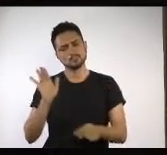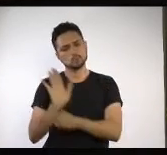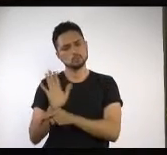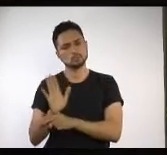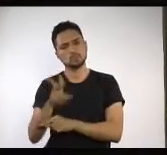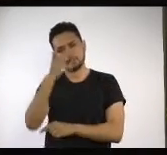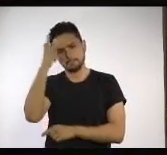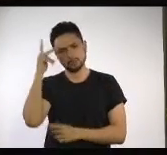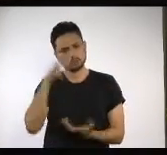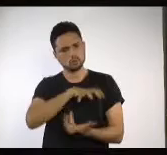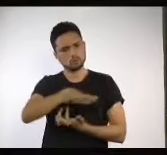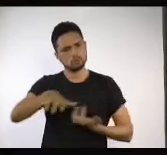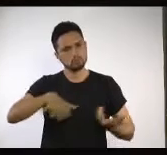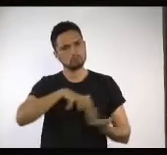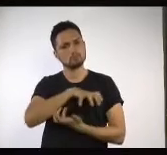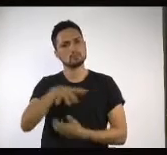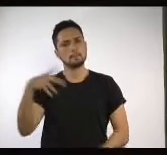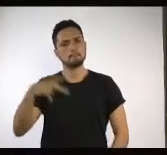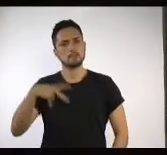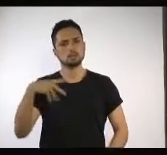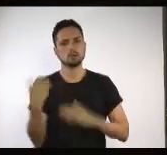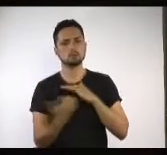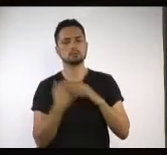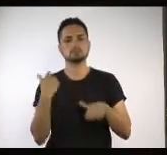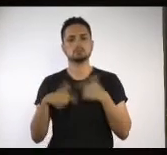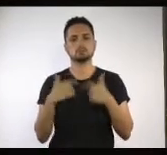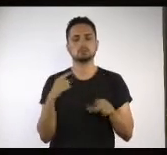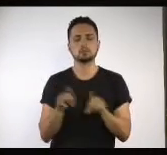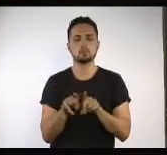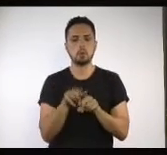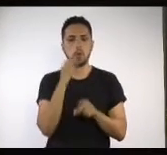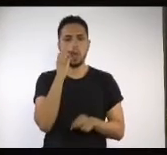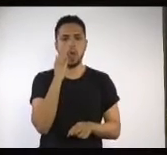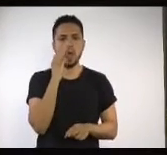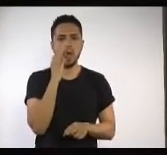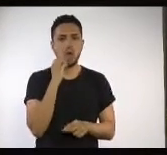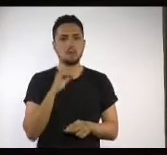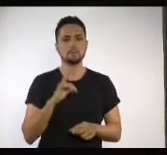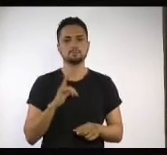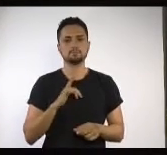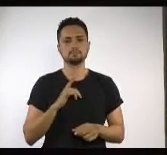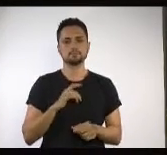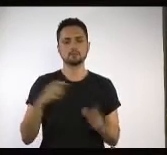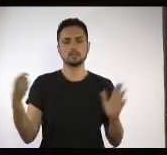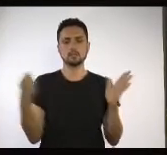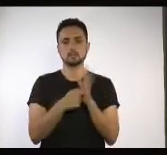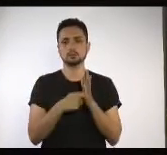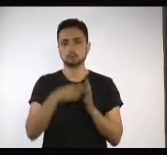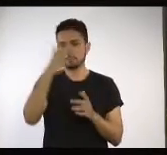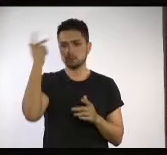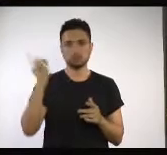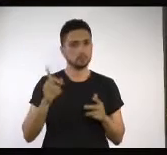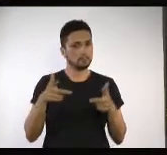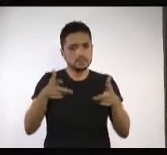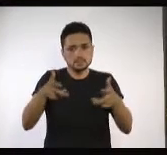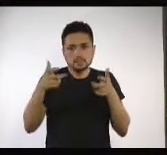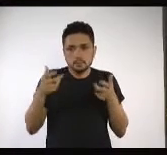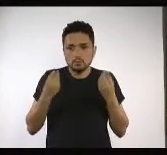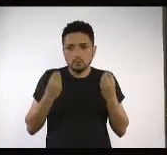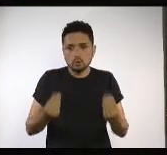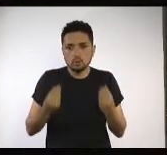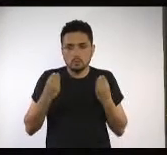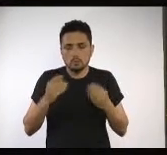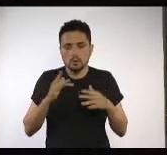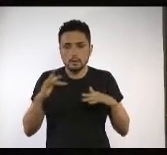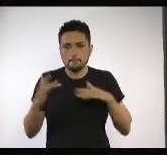e petroleiros, e a denúncia para quem não está atento, para quem não percebeu, para quem não se deu conta de que a mídia,